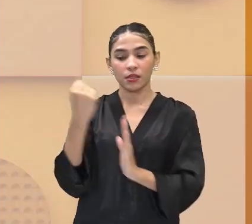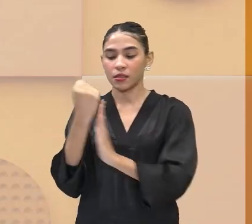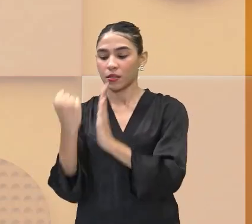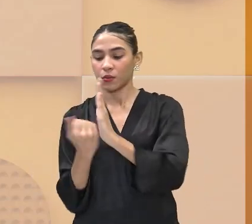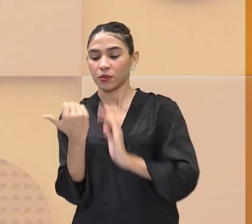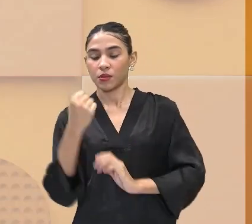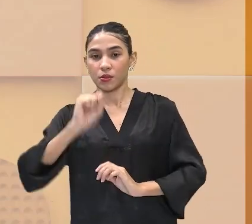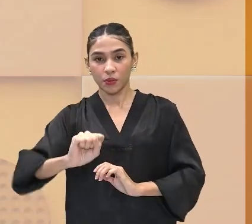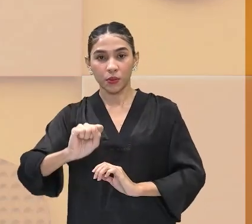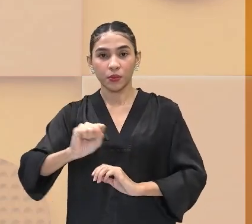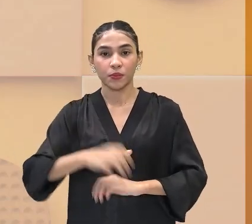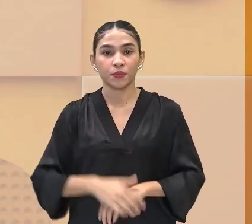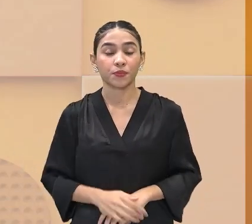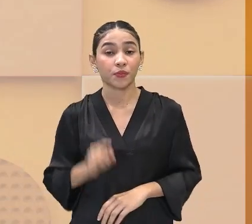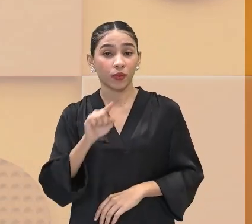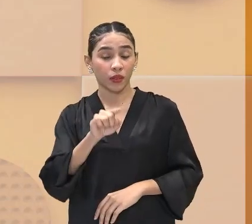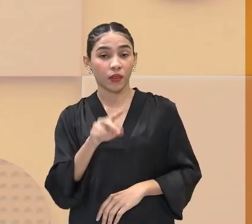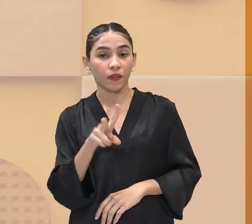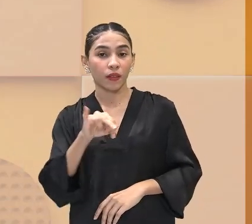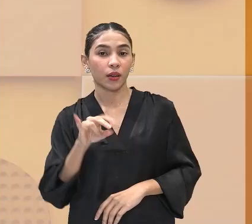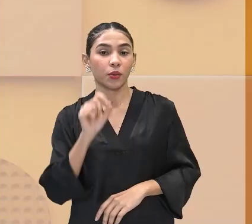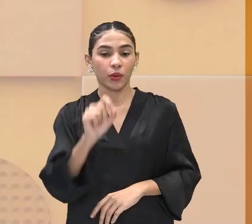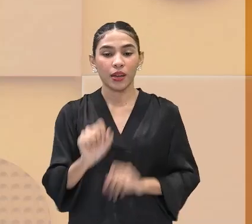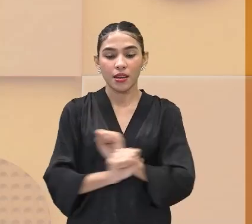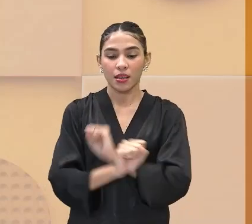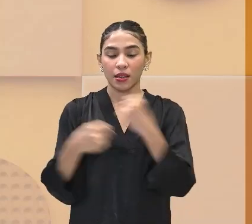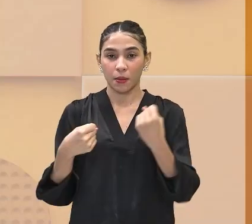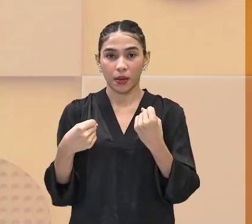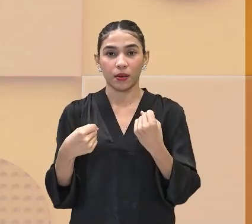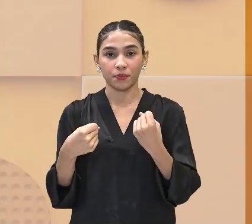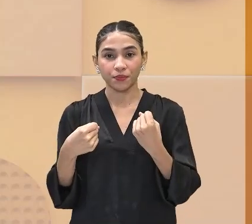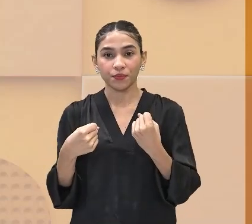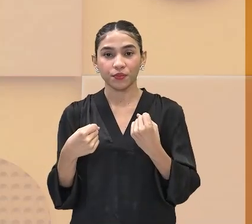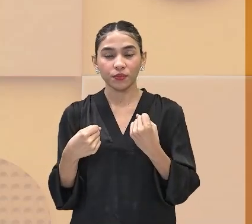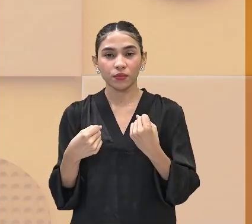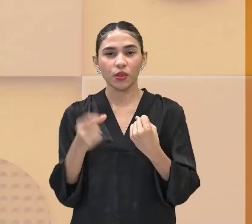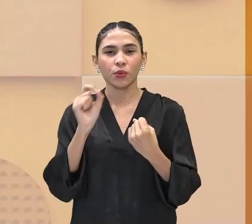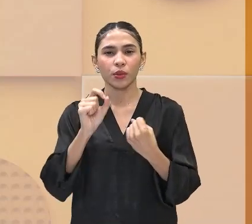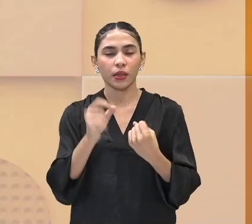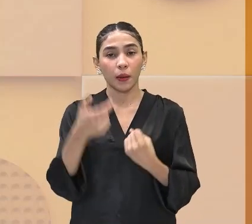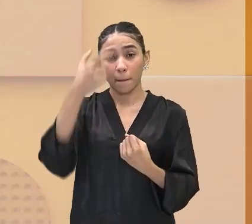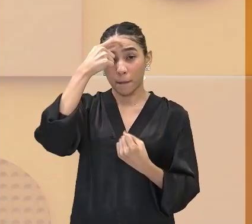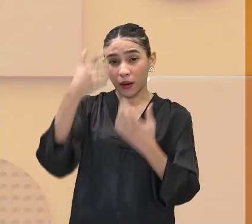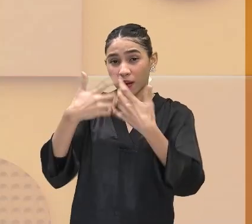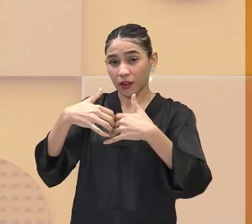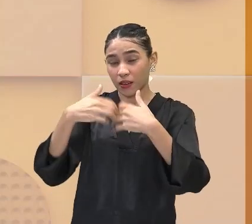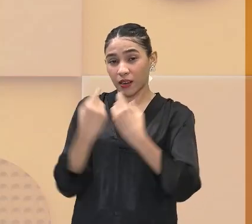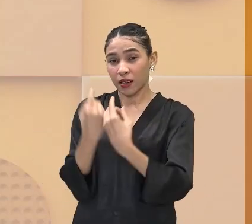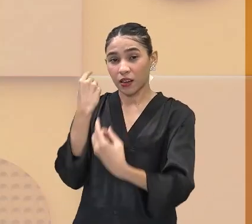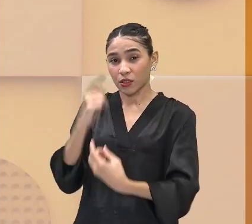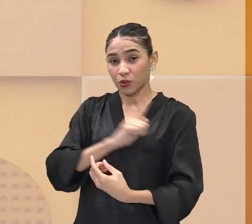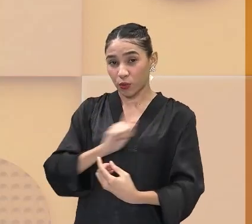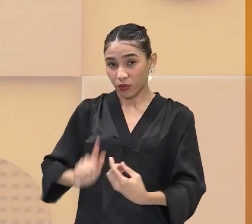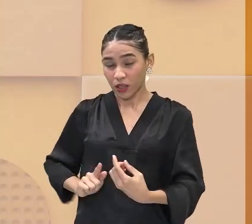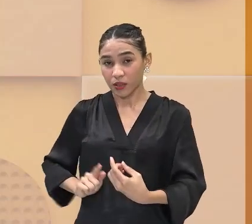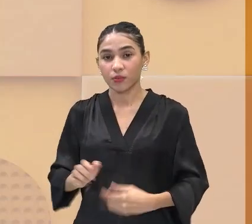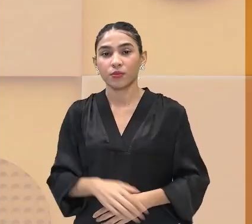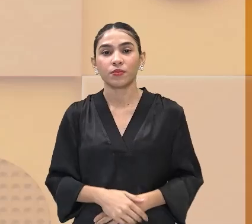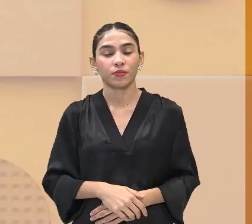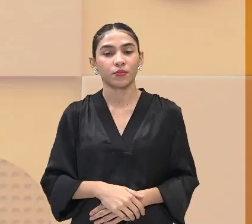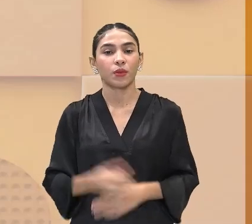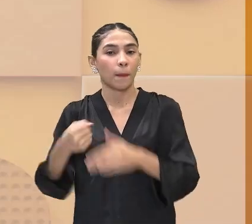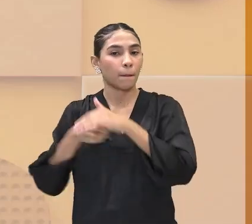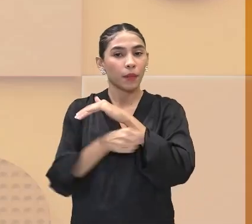XVIII, na qual você vai romper com o pensamento do antigo regime e